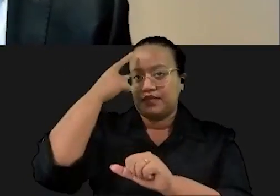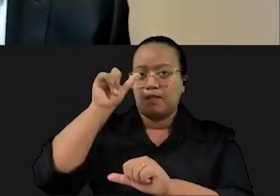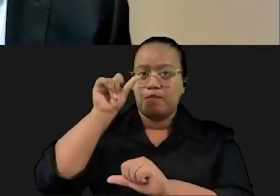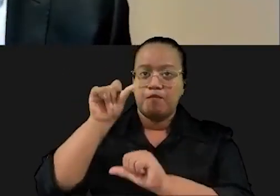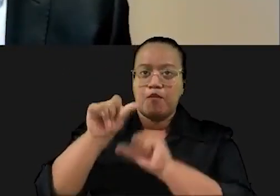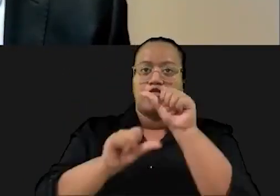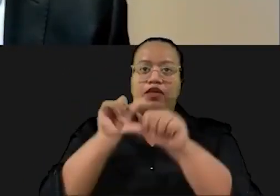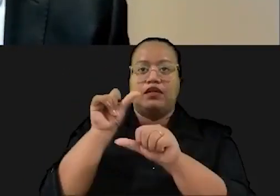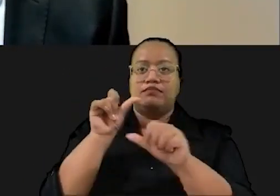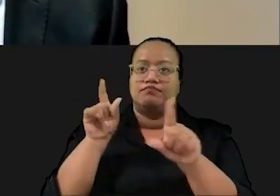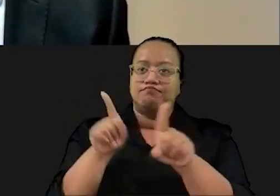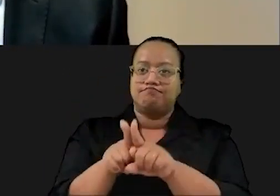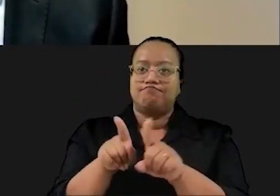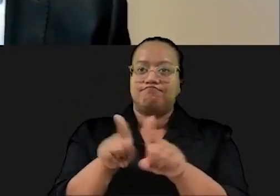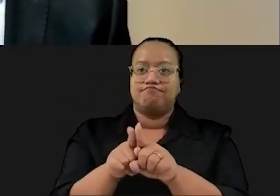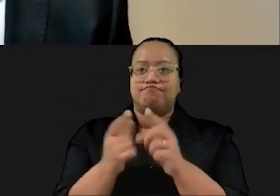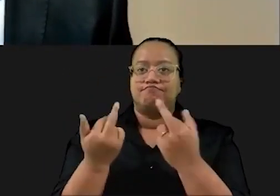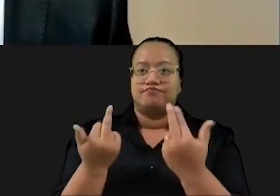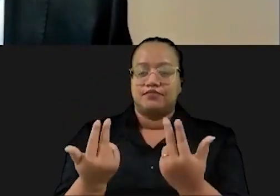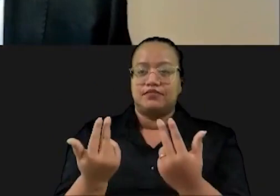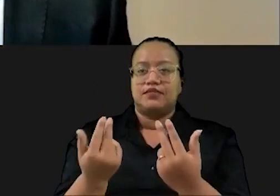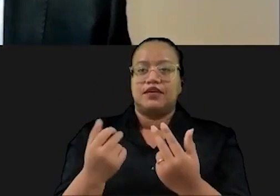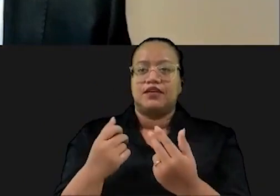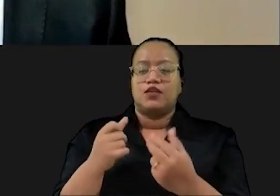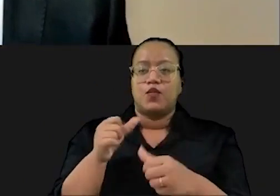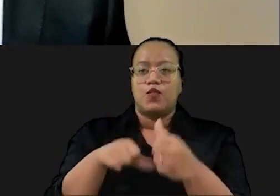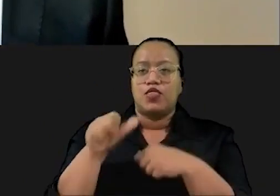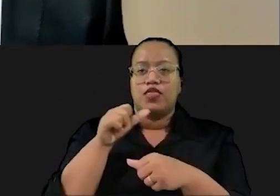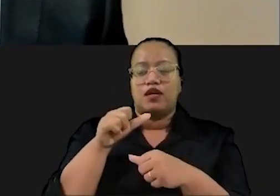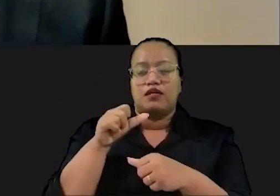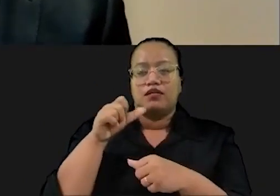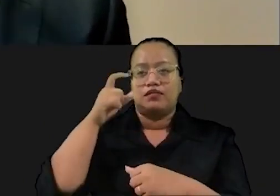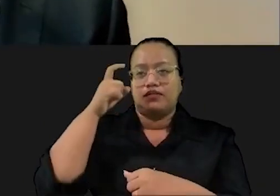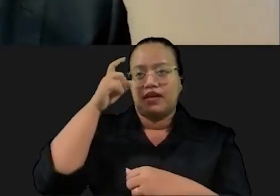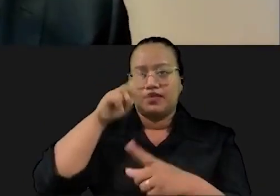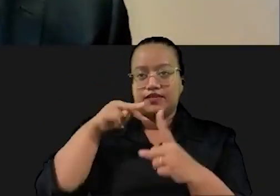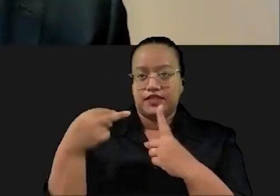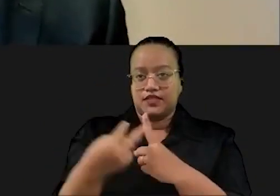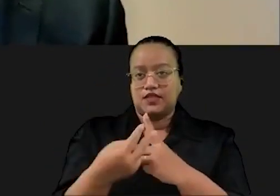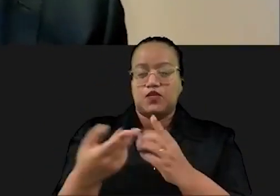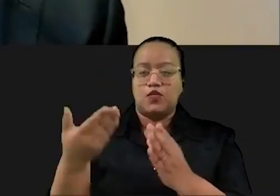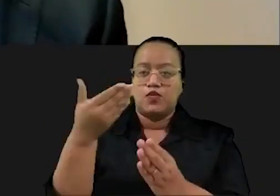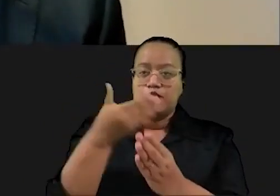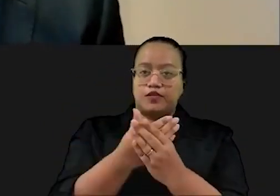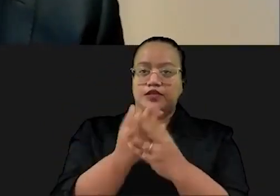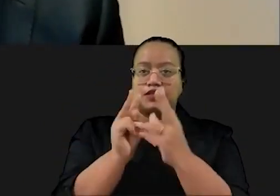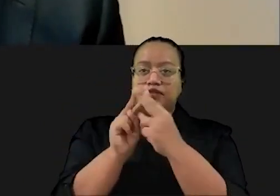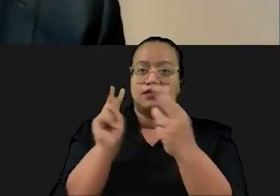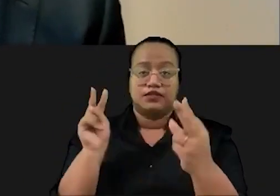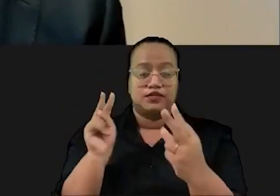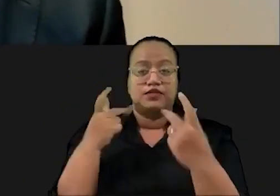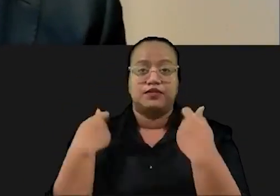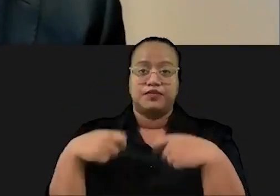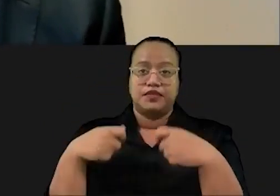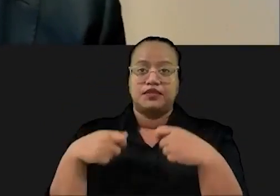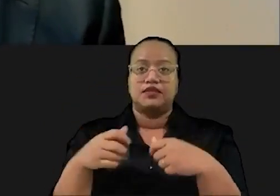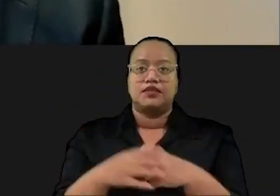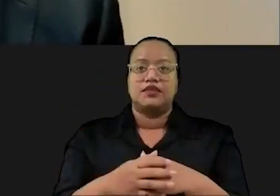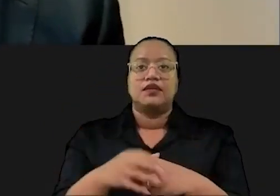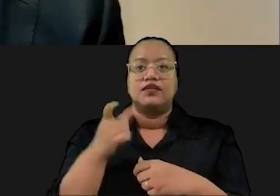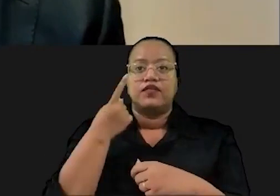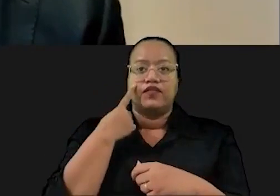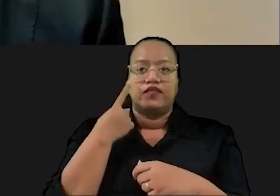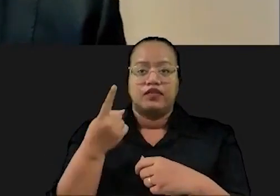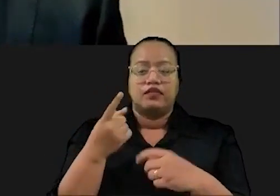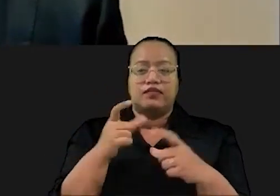ver o processo eletrônico, né? E aqui que surge a ideia processo eletrônico e não